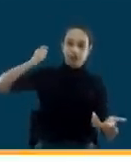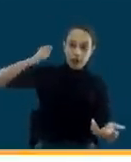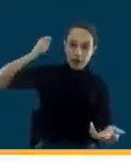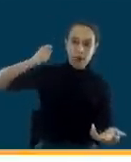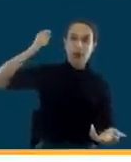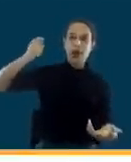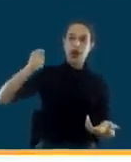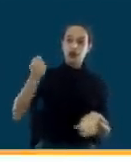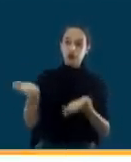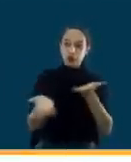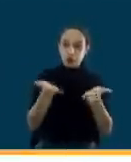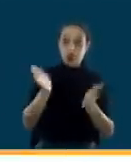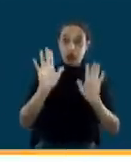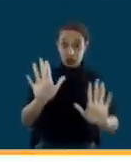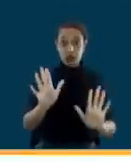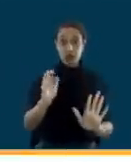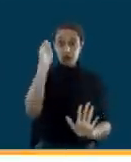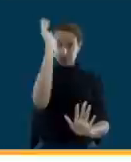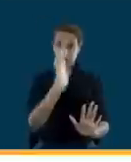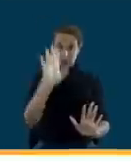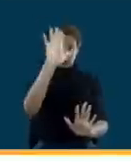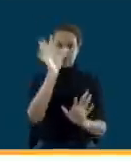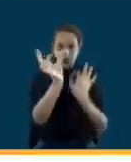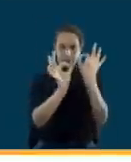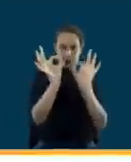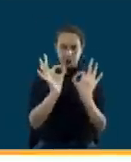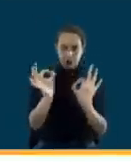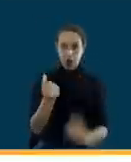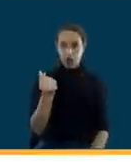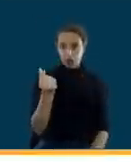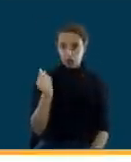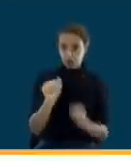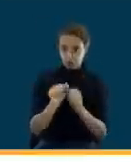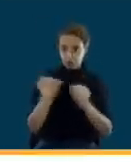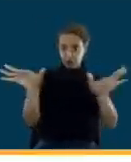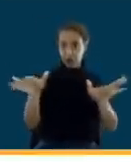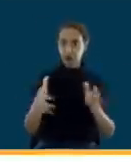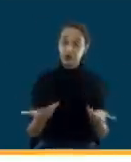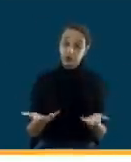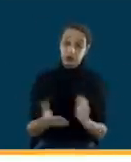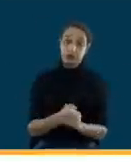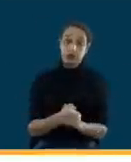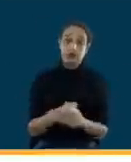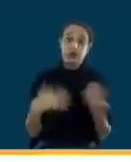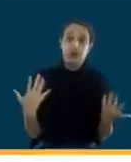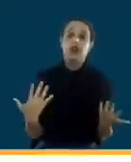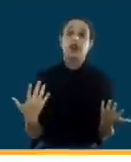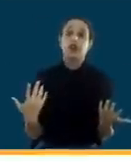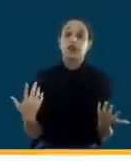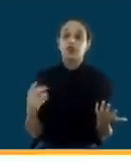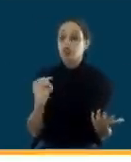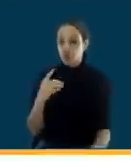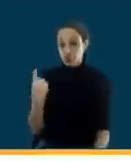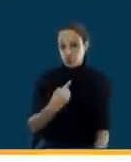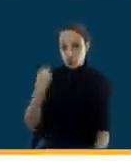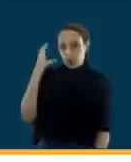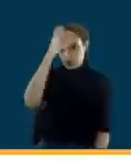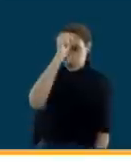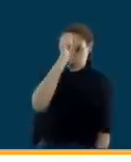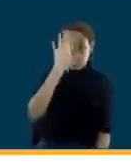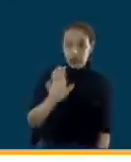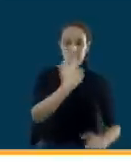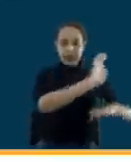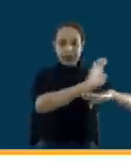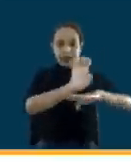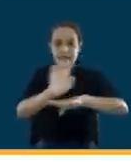também o Brasil que ordena a despesa. Essa ordenadora e esse ordenador de despesa. Então, não só nós estamos aprendendo com os estados, como São